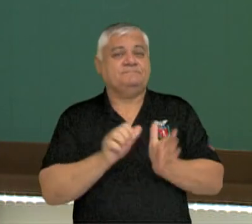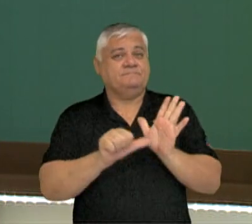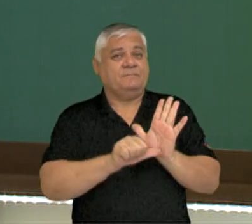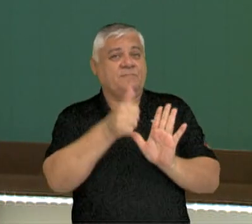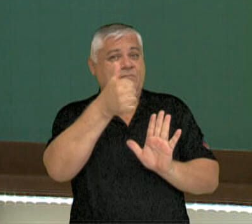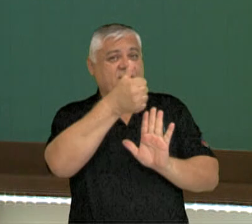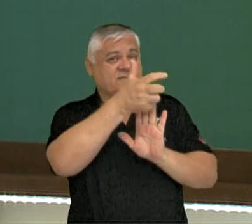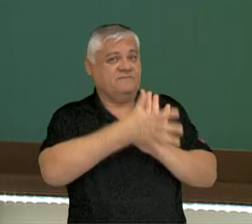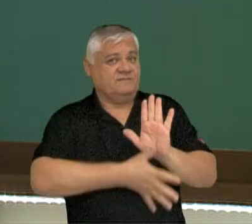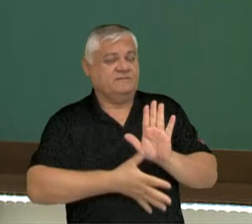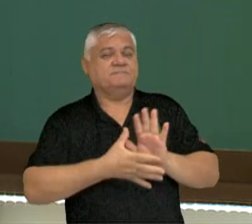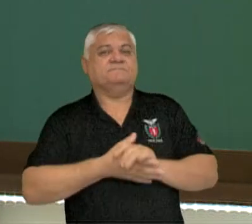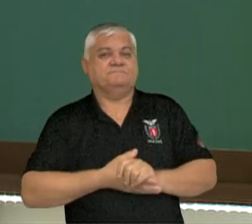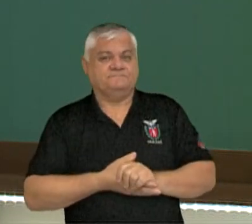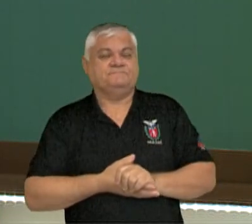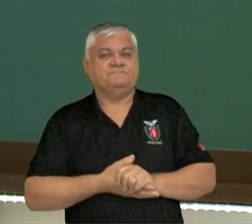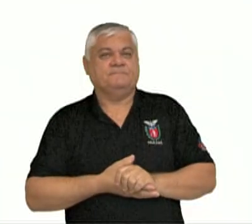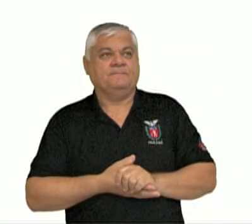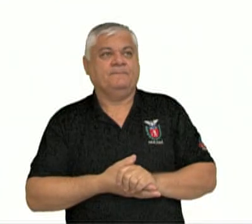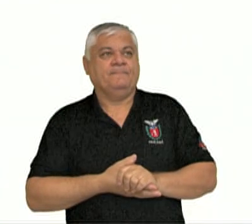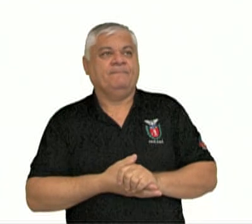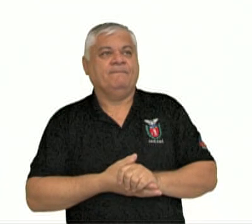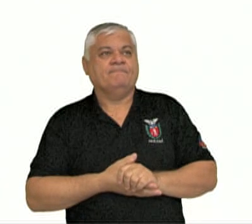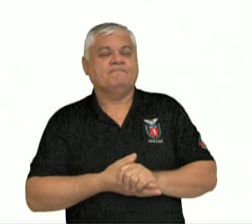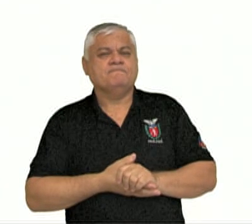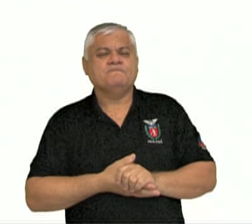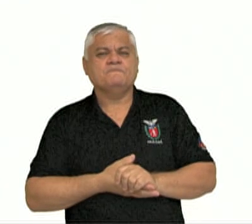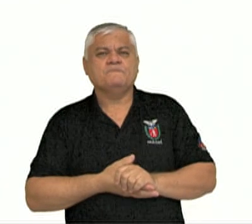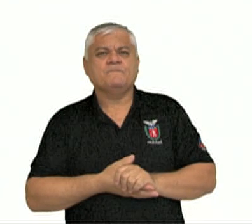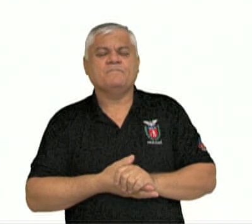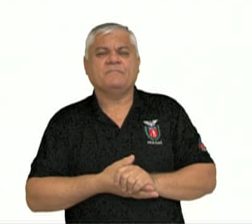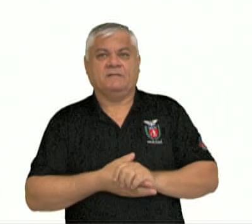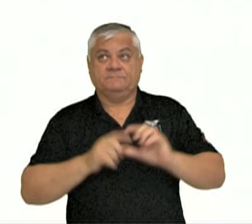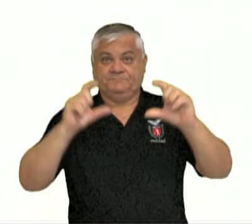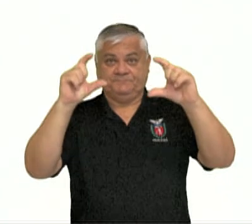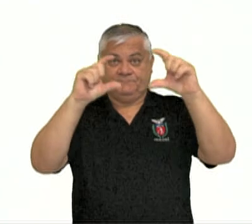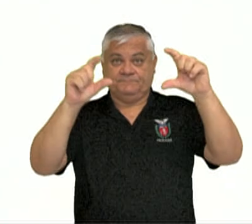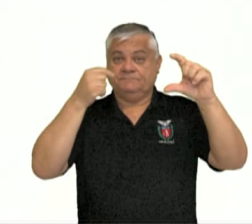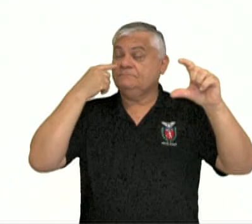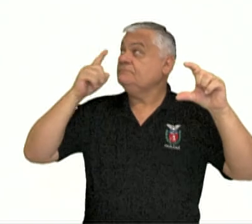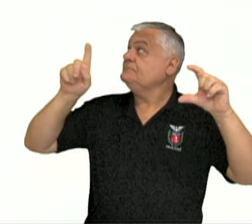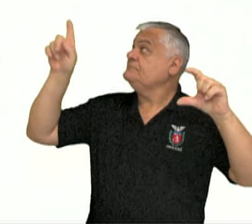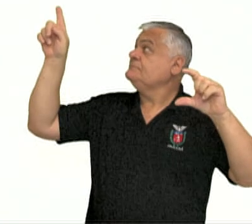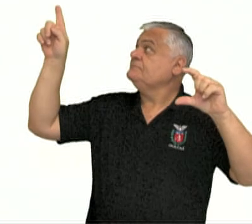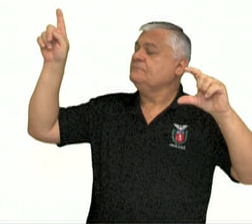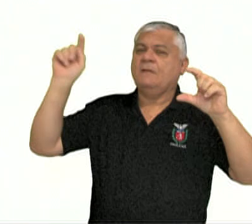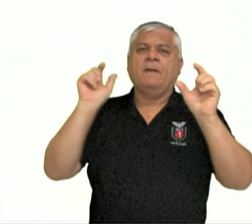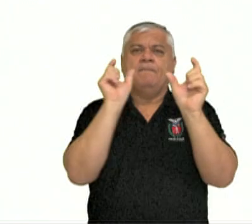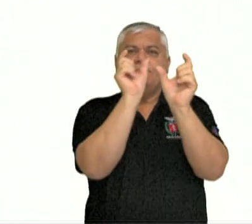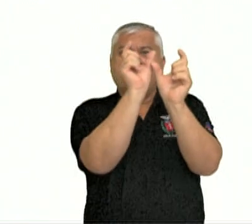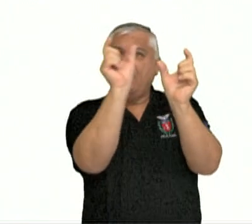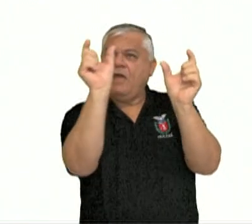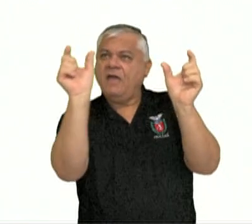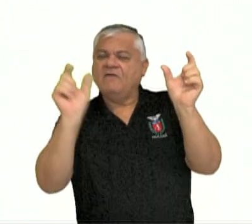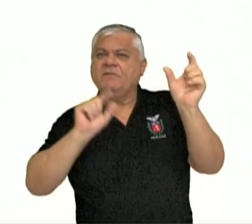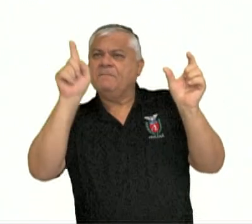Vamos à nossa primeira atividade de hoje. Retire do trecho aqui todas as palavras